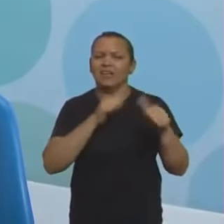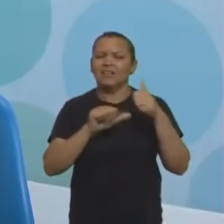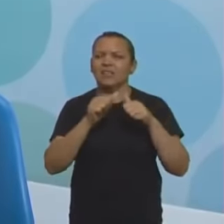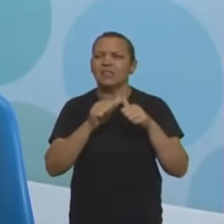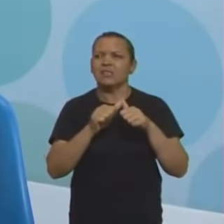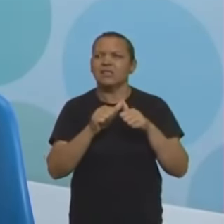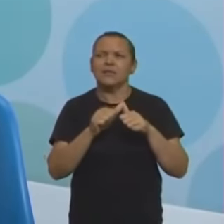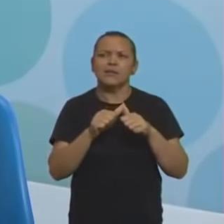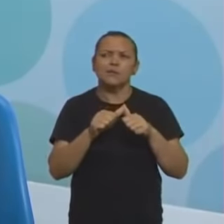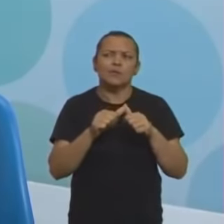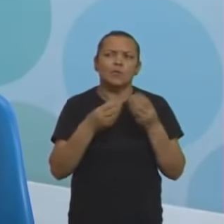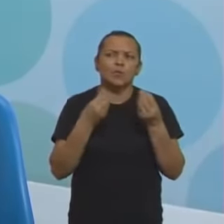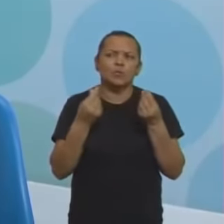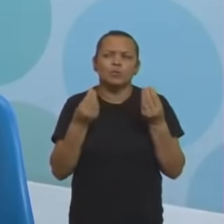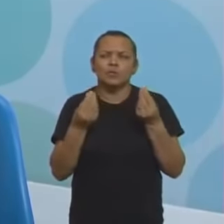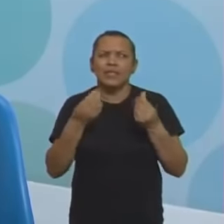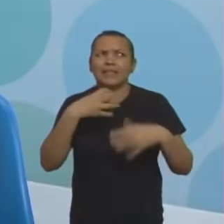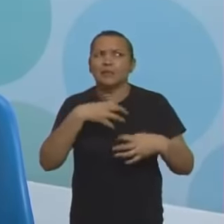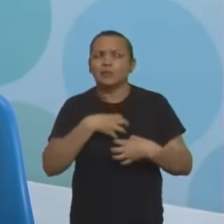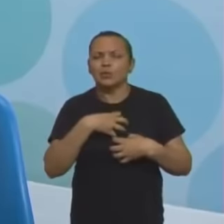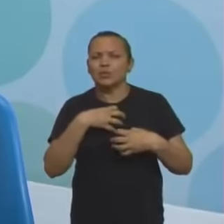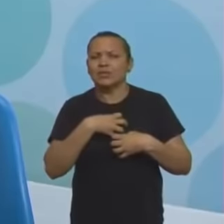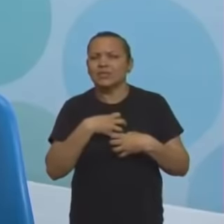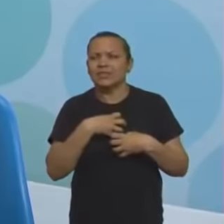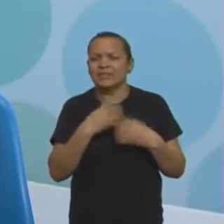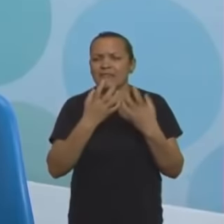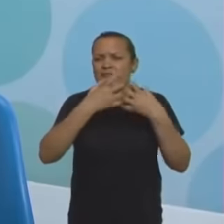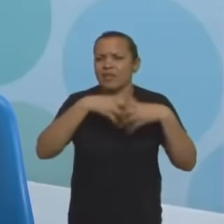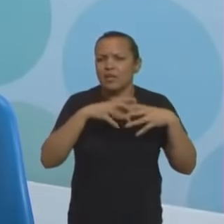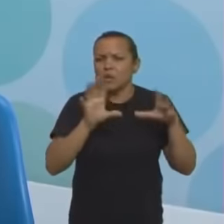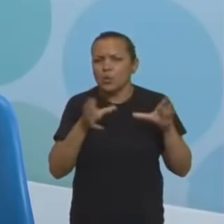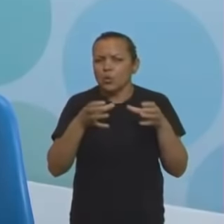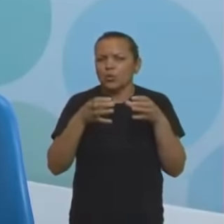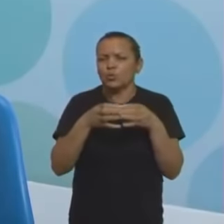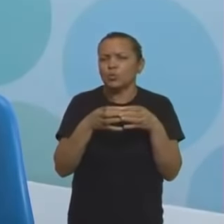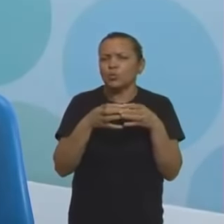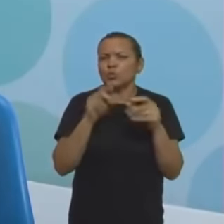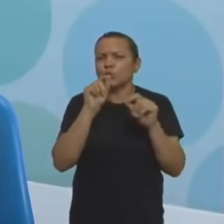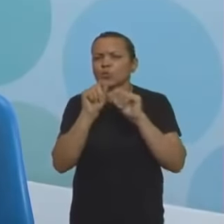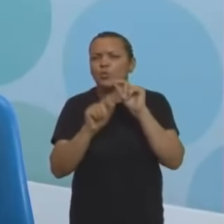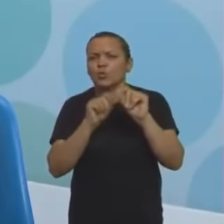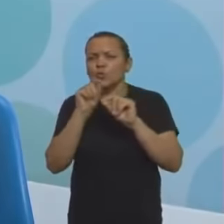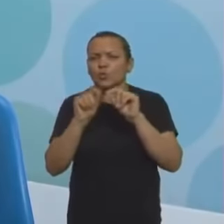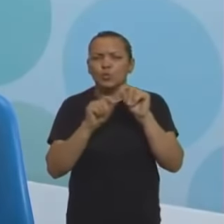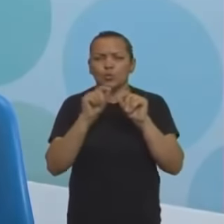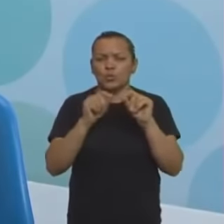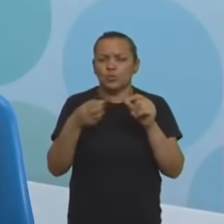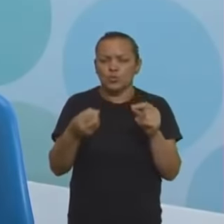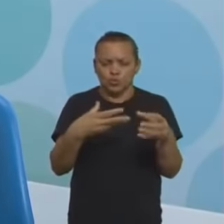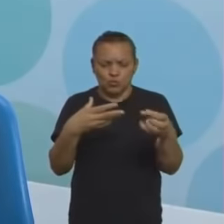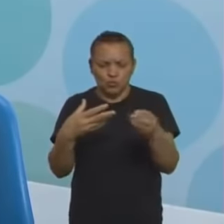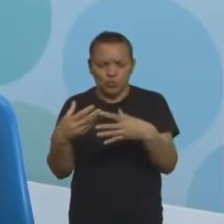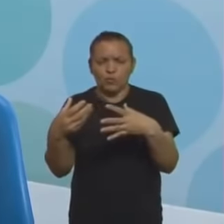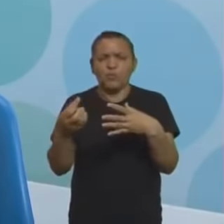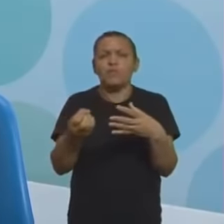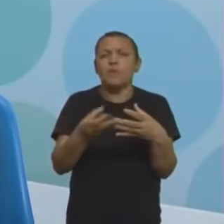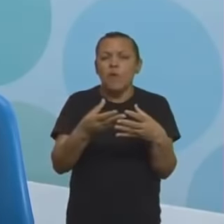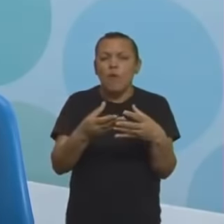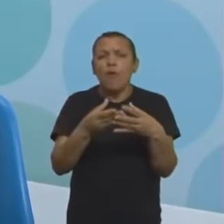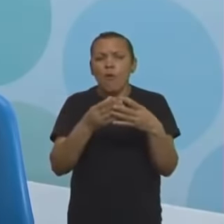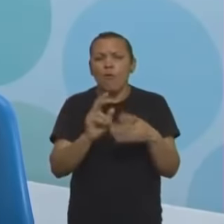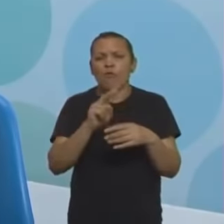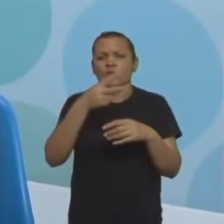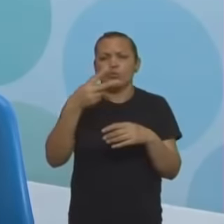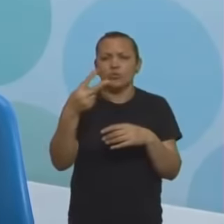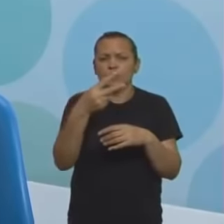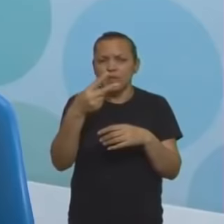sentido de reflexão conjunta sobre o que é esse componente novo, né? E o que será a